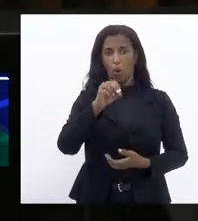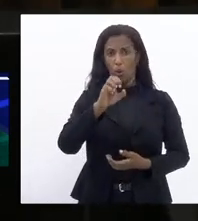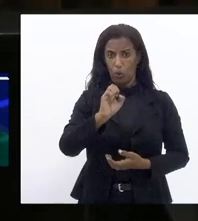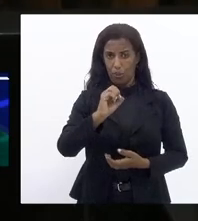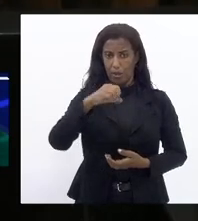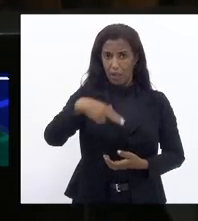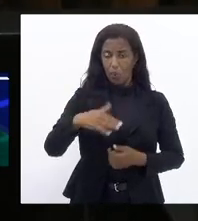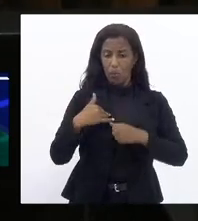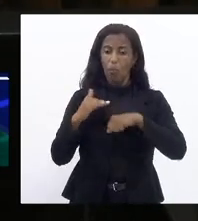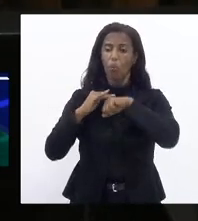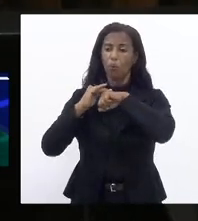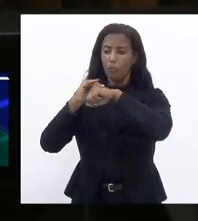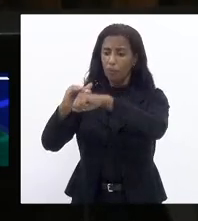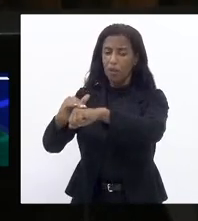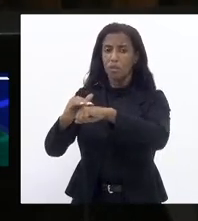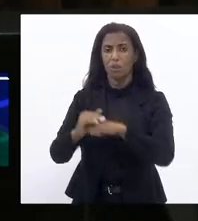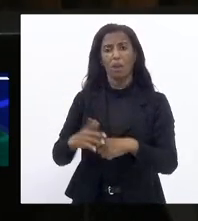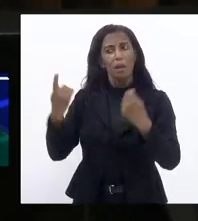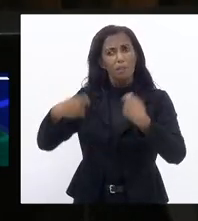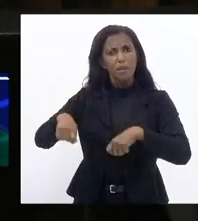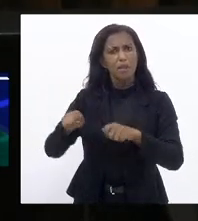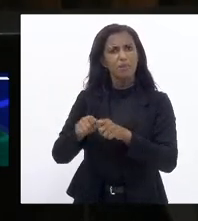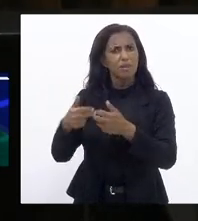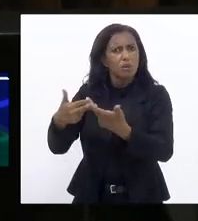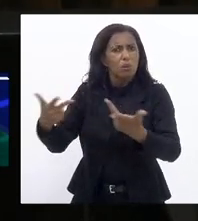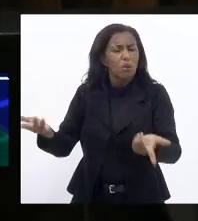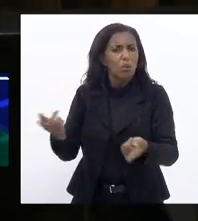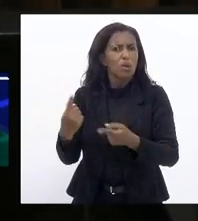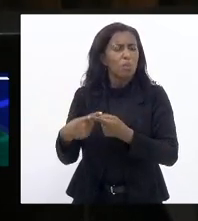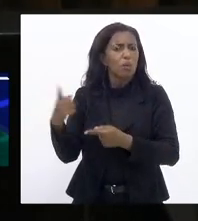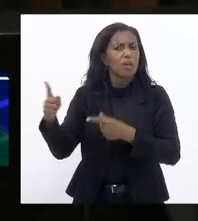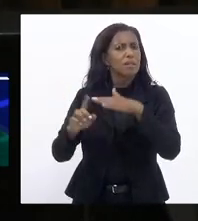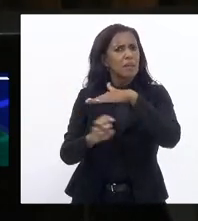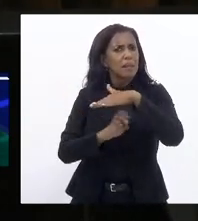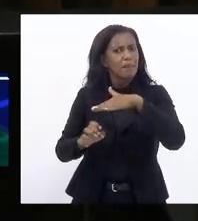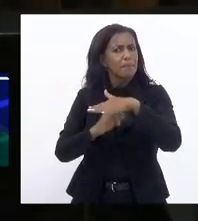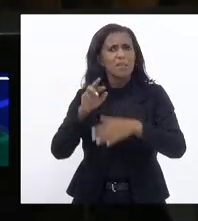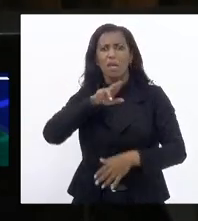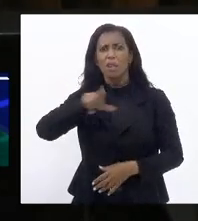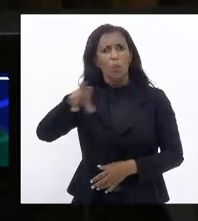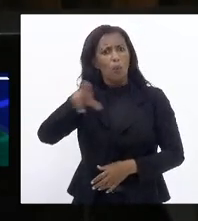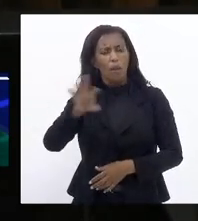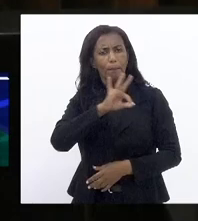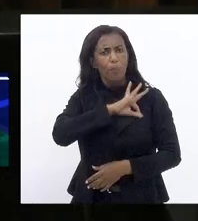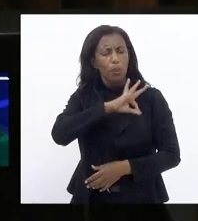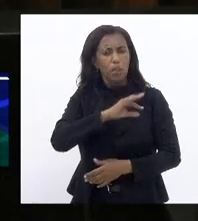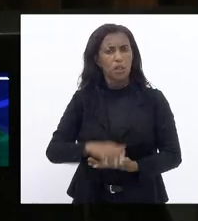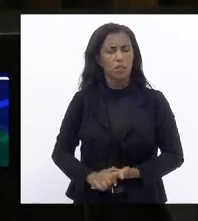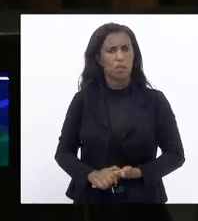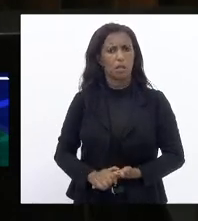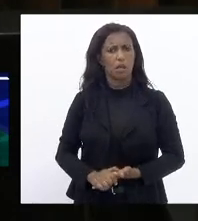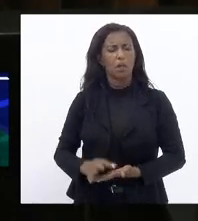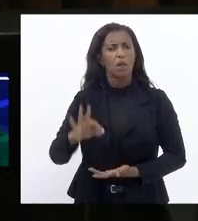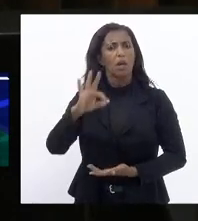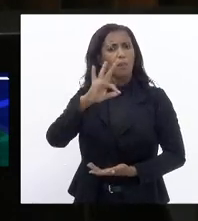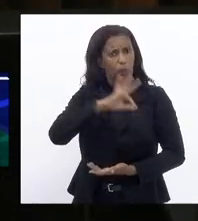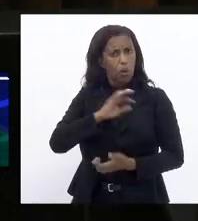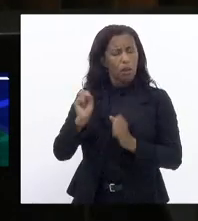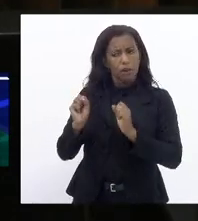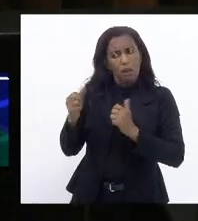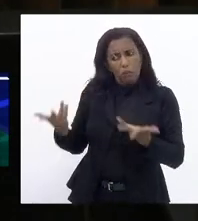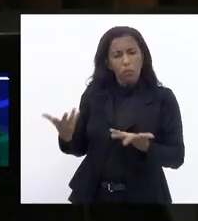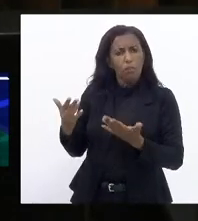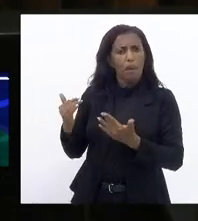para ele, conversei com ele, falei, olha, preciso fazer alguma coisa, porque essa empresa de segurança não é a polícia. A polícia é a autoridade constituída, que a